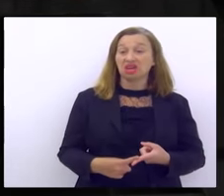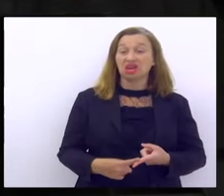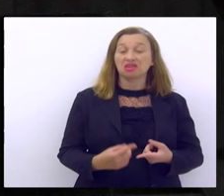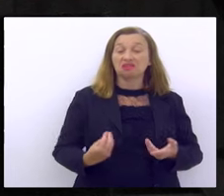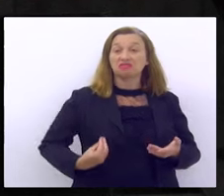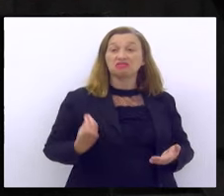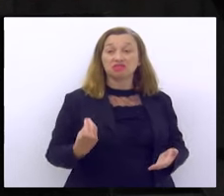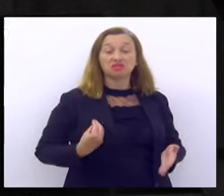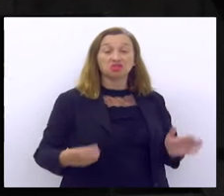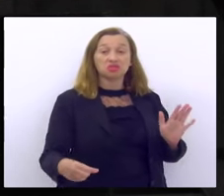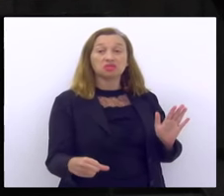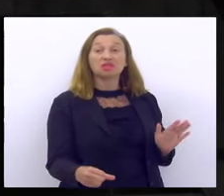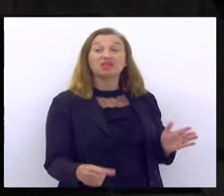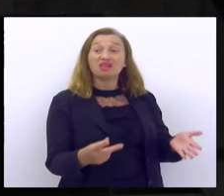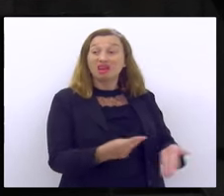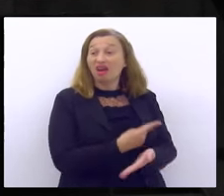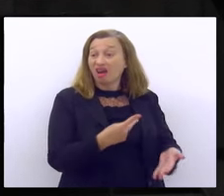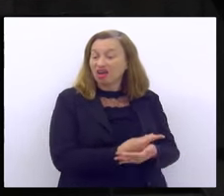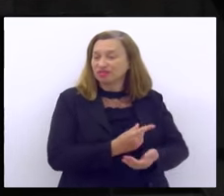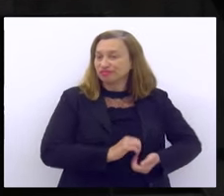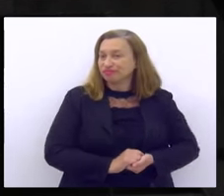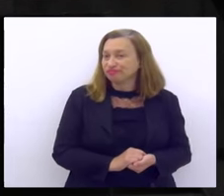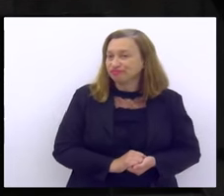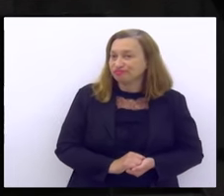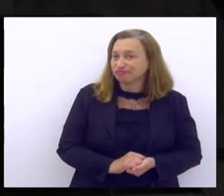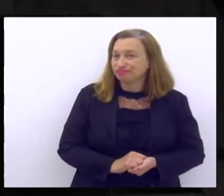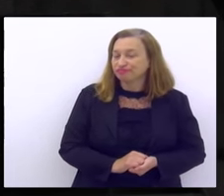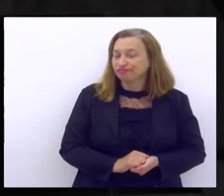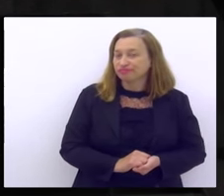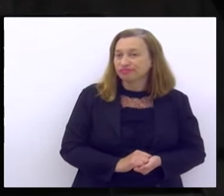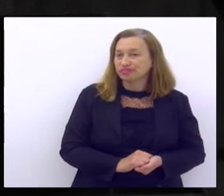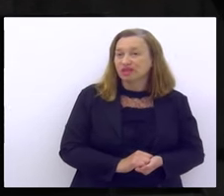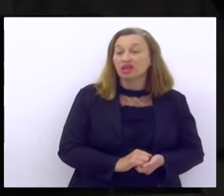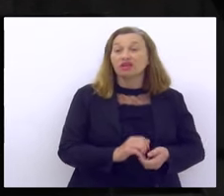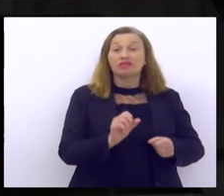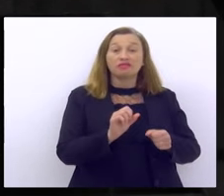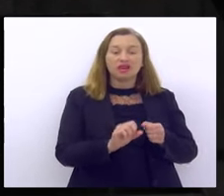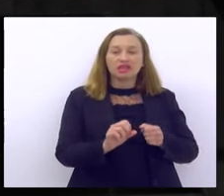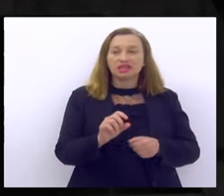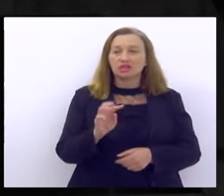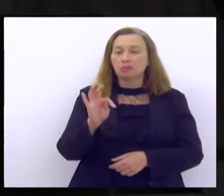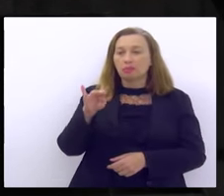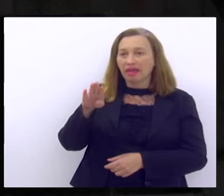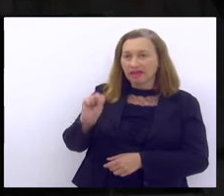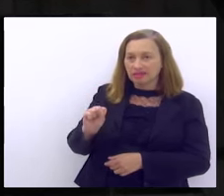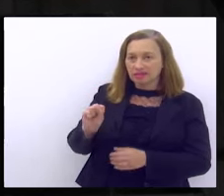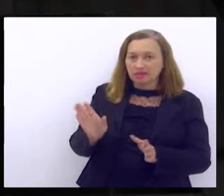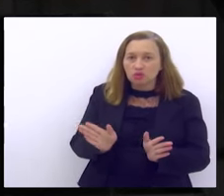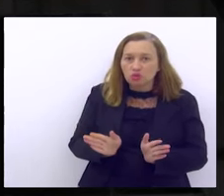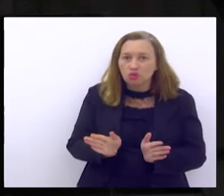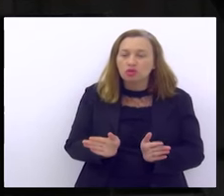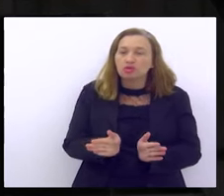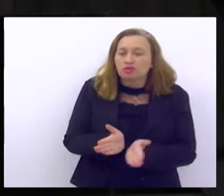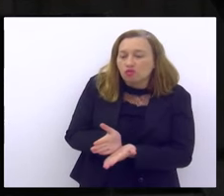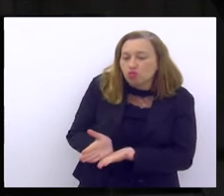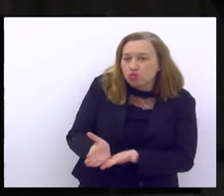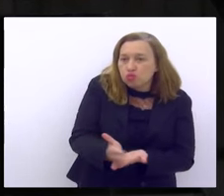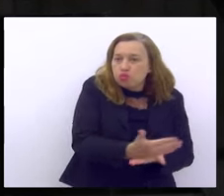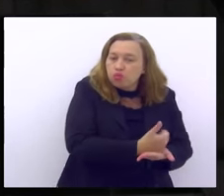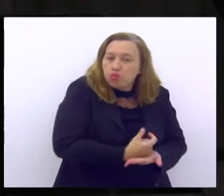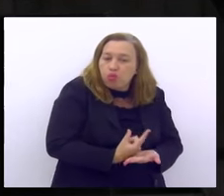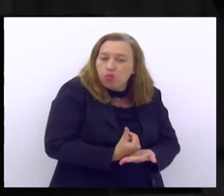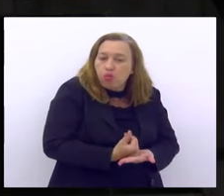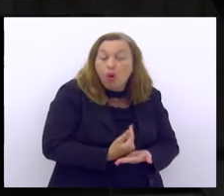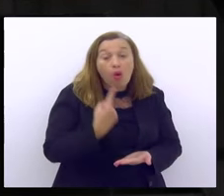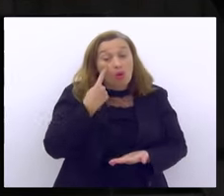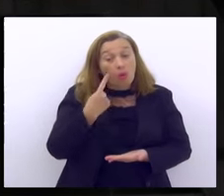ilegalidade, vivem fazendo blitz arrecadatória. Olhem o que